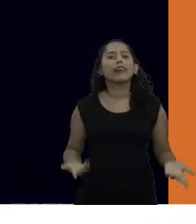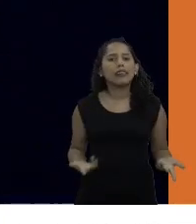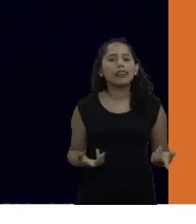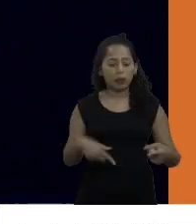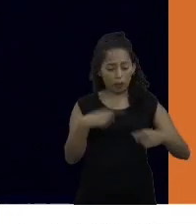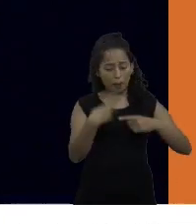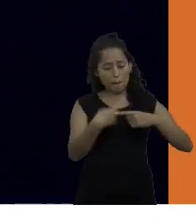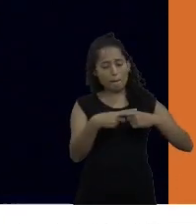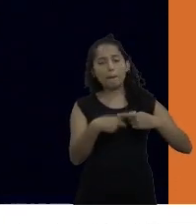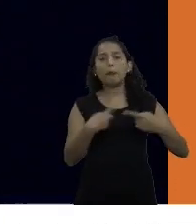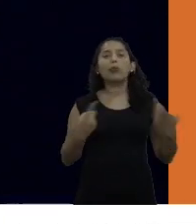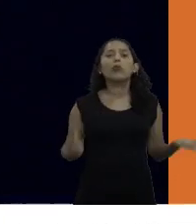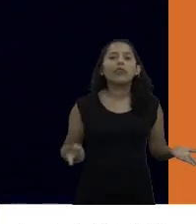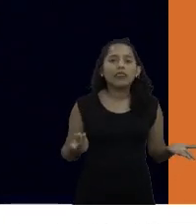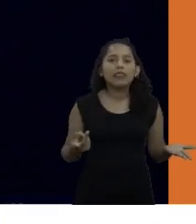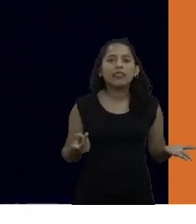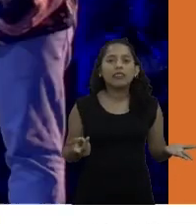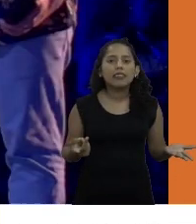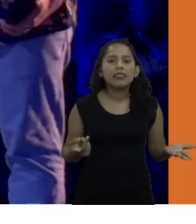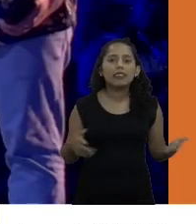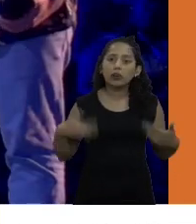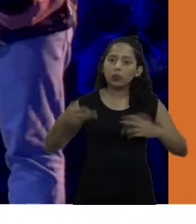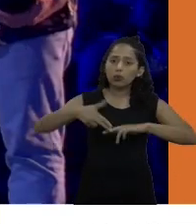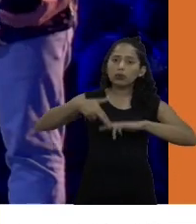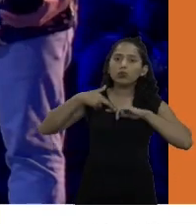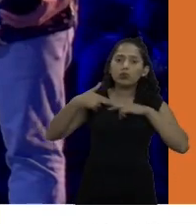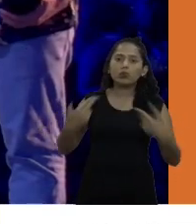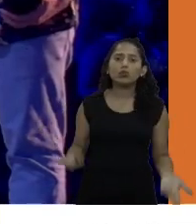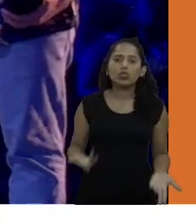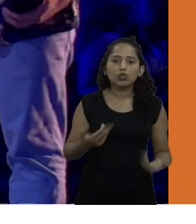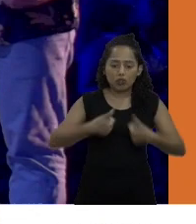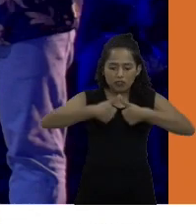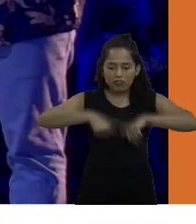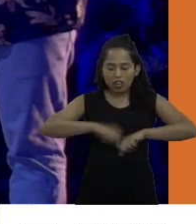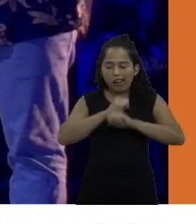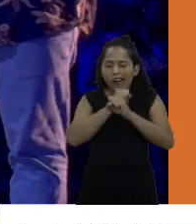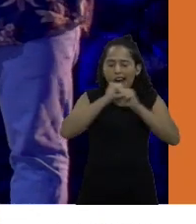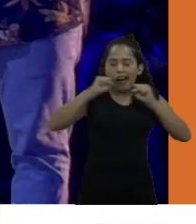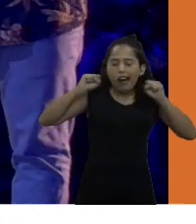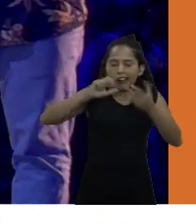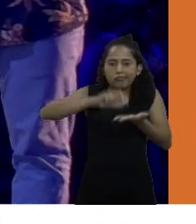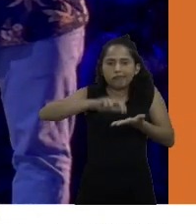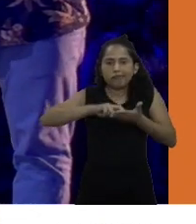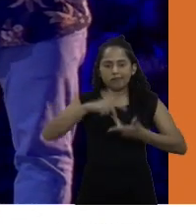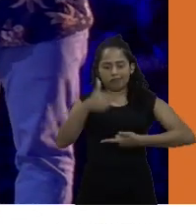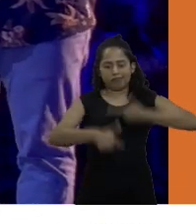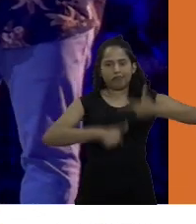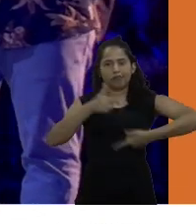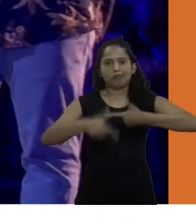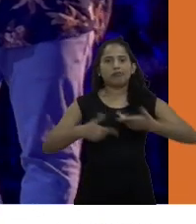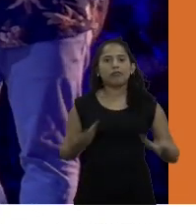é o porquê das pessoas? Qual é o porquê que vai fazer você acordar de manhã, trabalhar